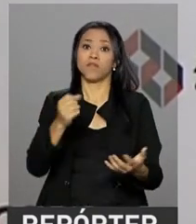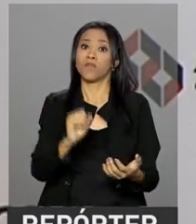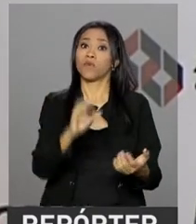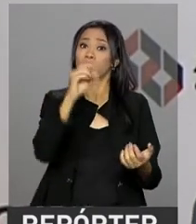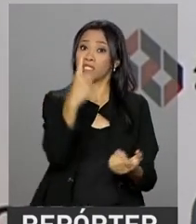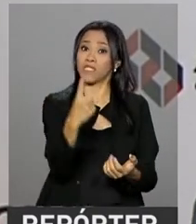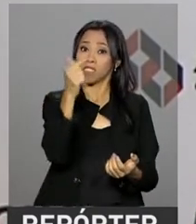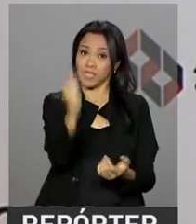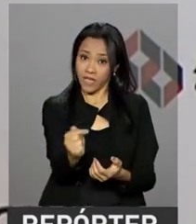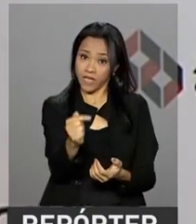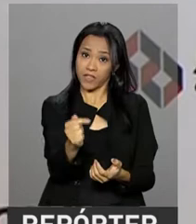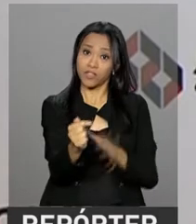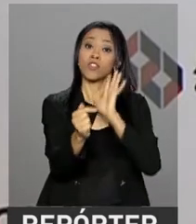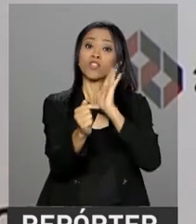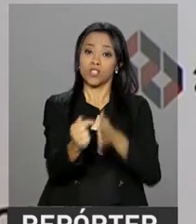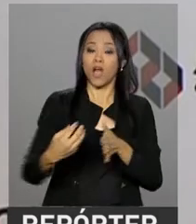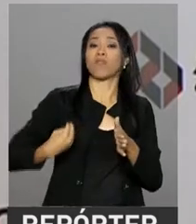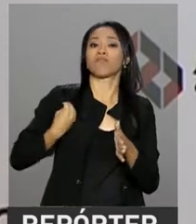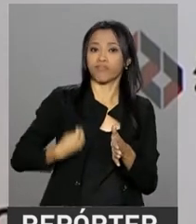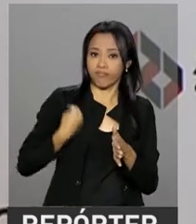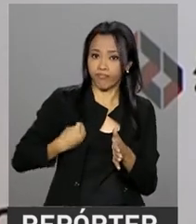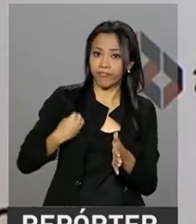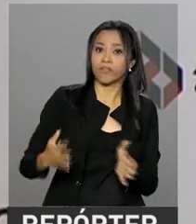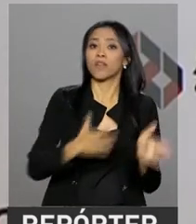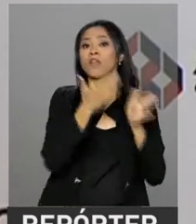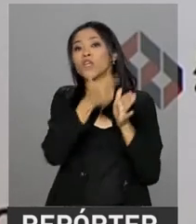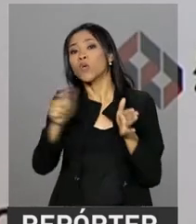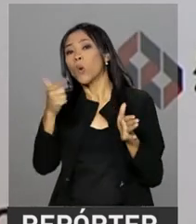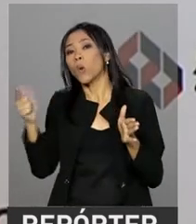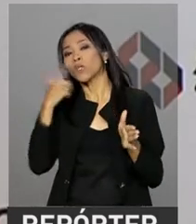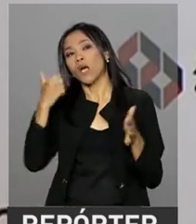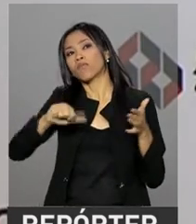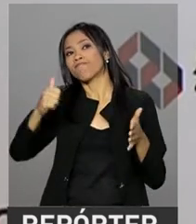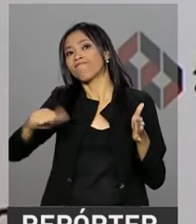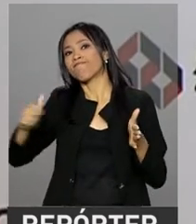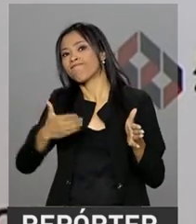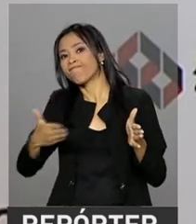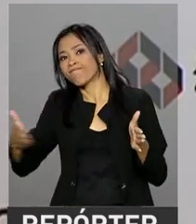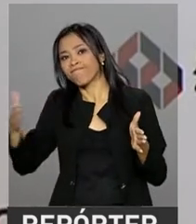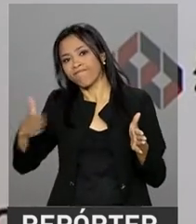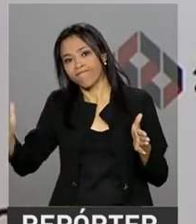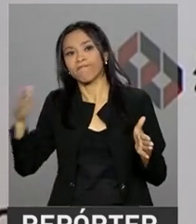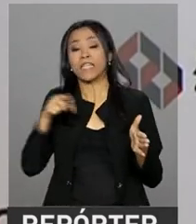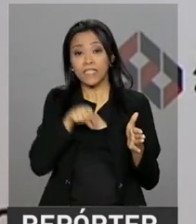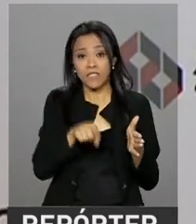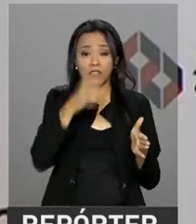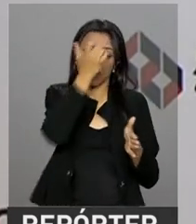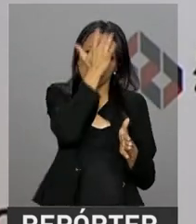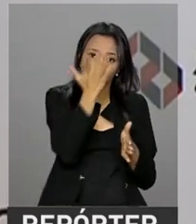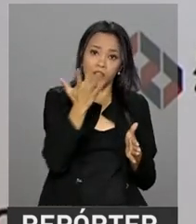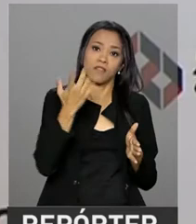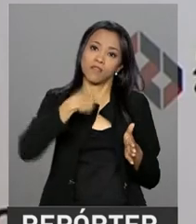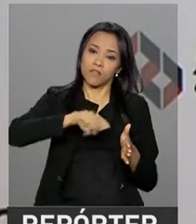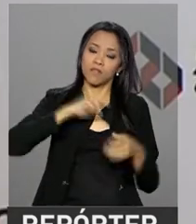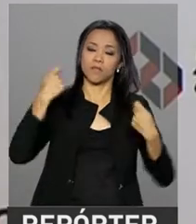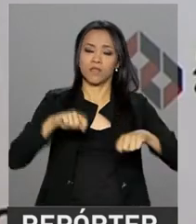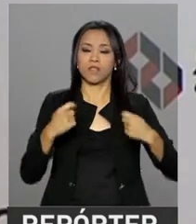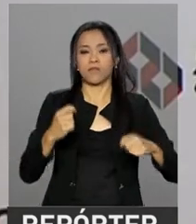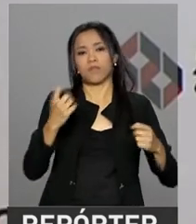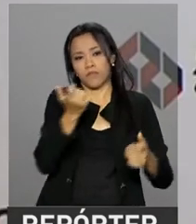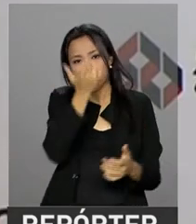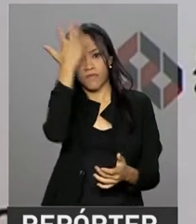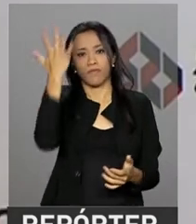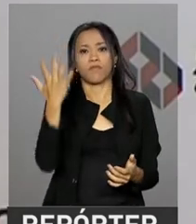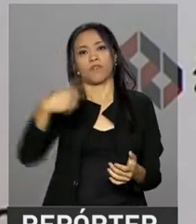17 dessas 47 já estão implementadas e outras estão em curso. Então isso tudo vai facilitar. Nós precisamos facilitar a vida